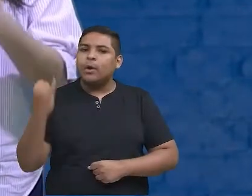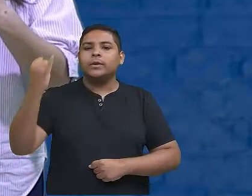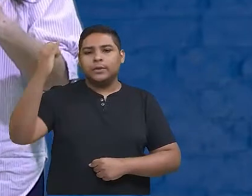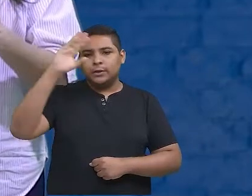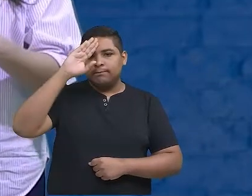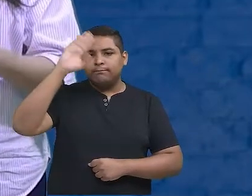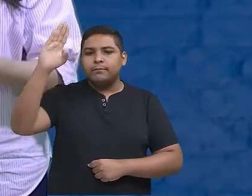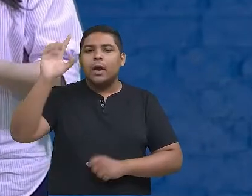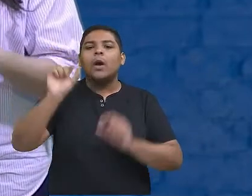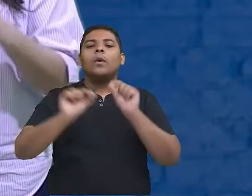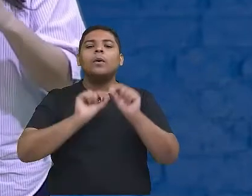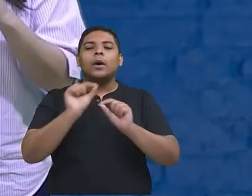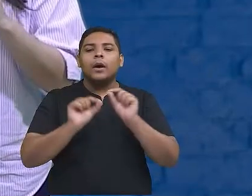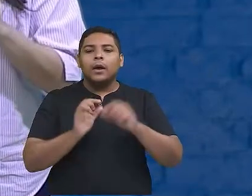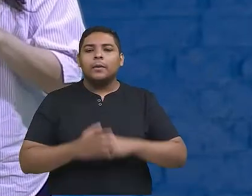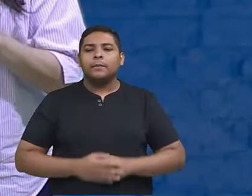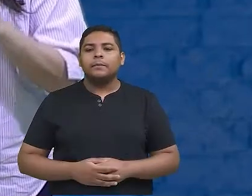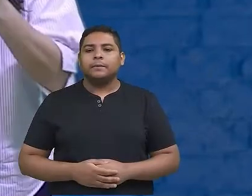é